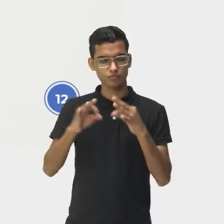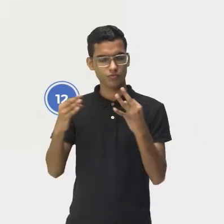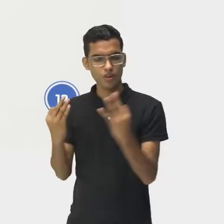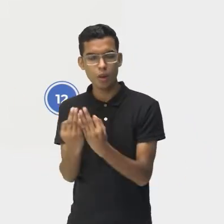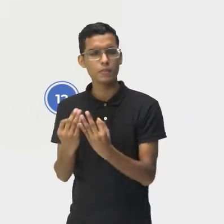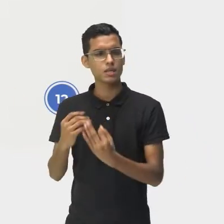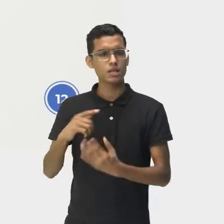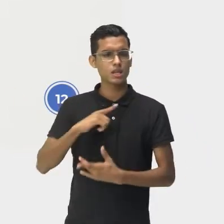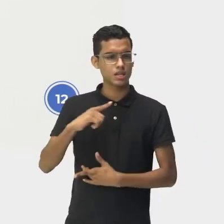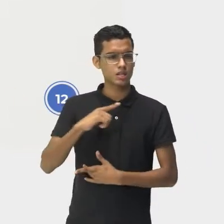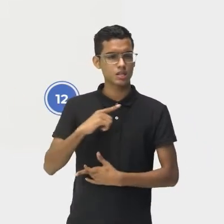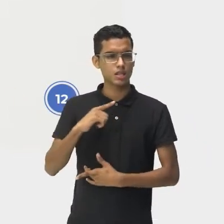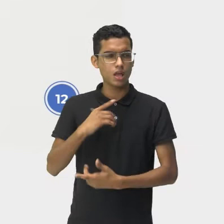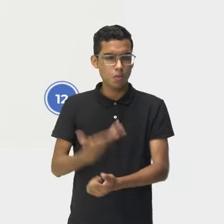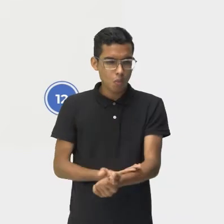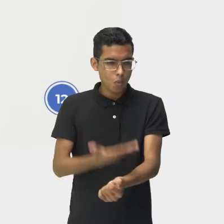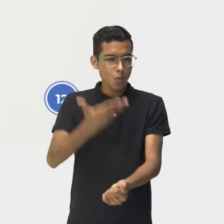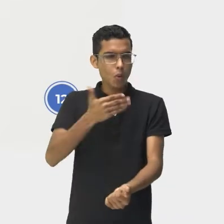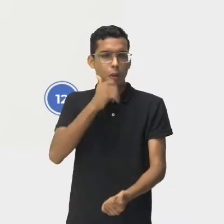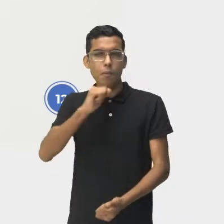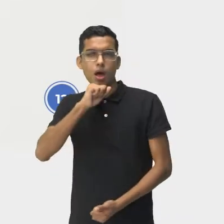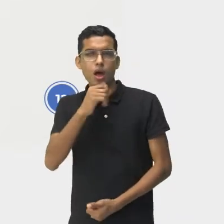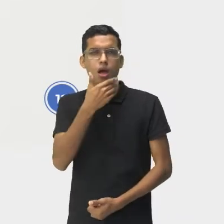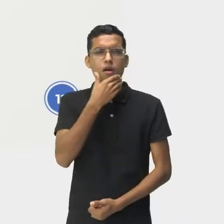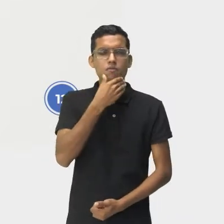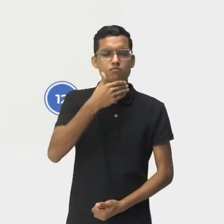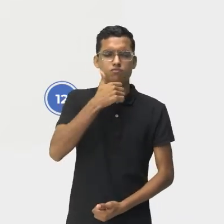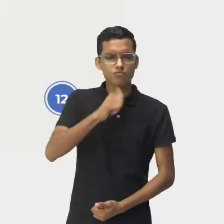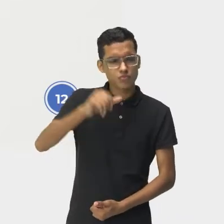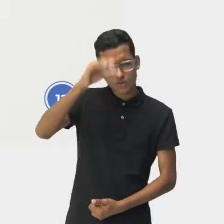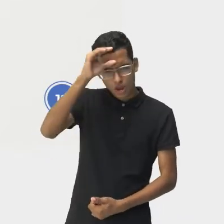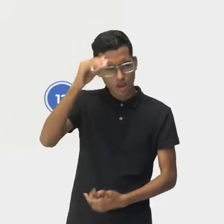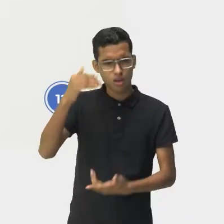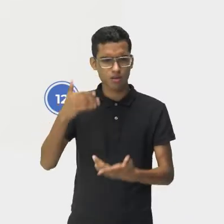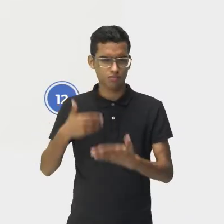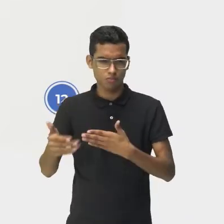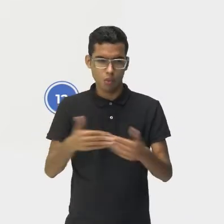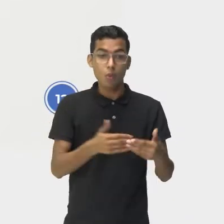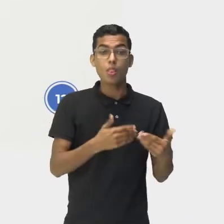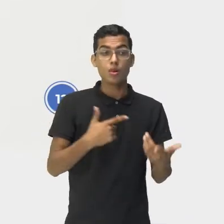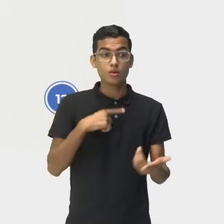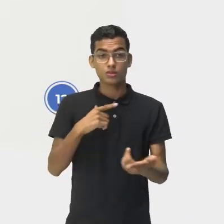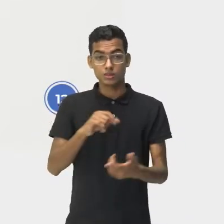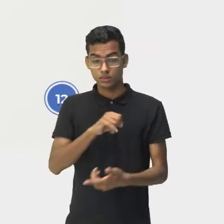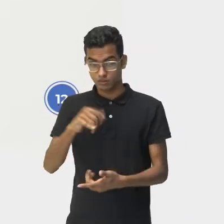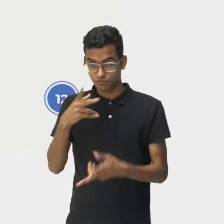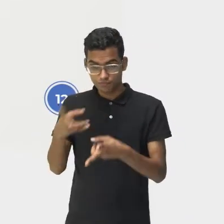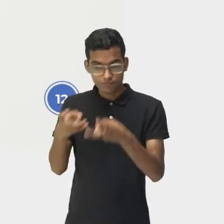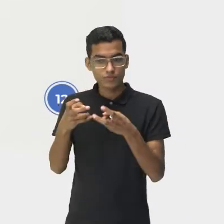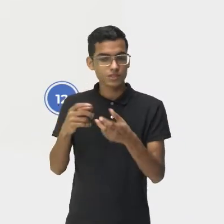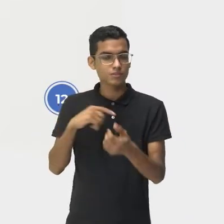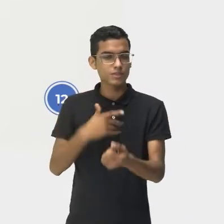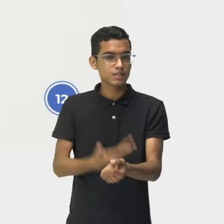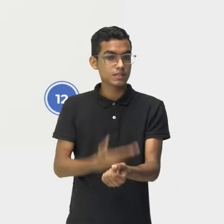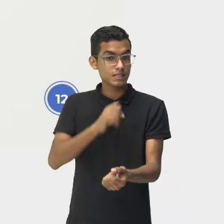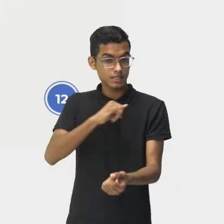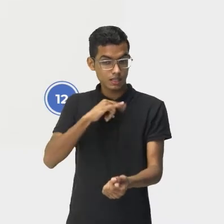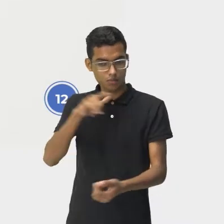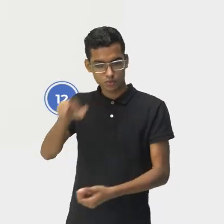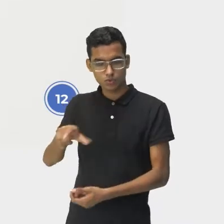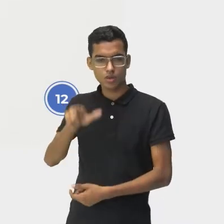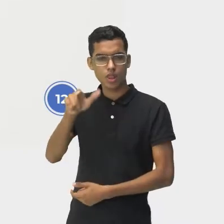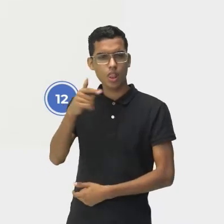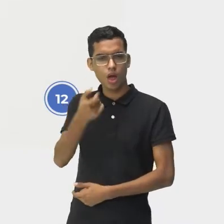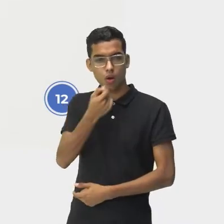que tem essa questão da pressão alta, verifica se ele está tomando o remédio direitinho, lembrando que é um remédio